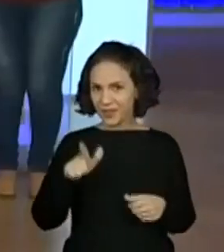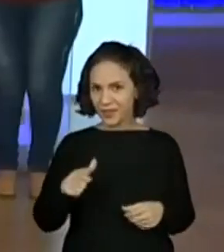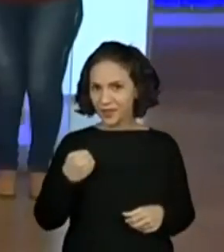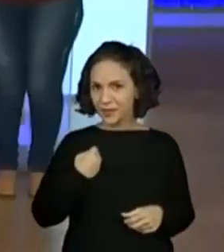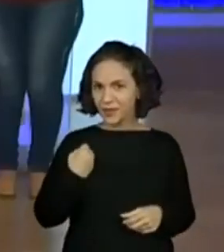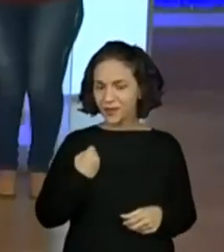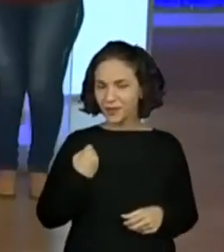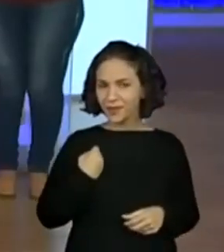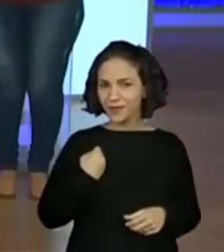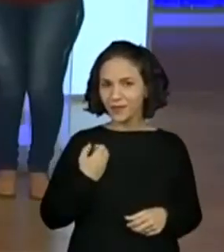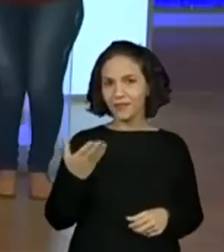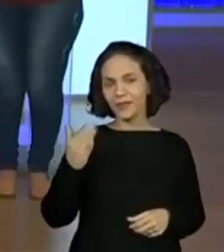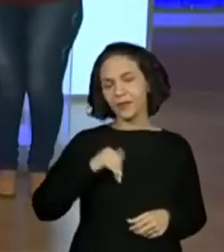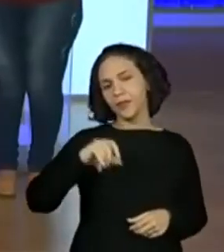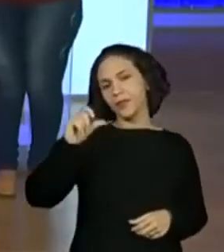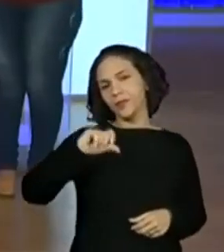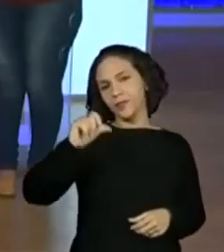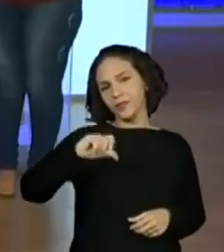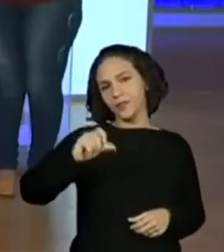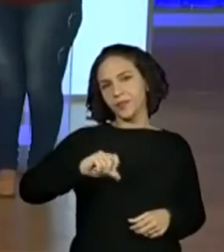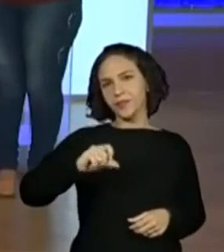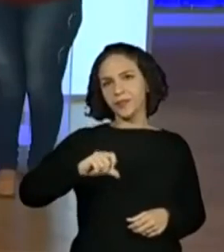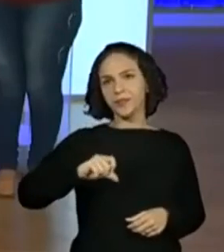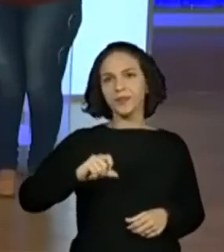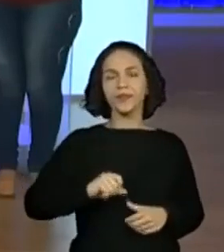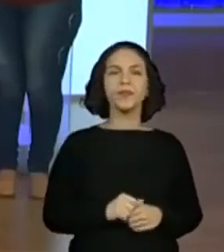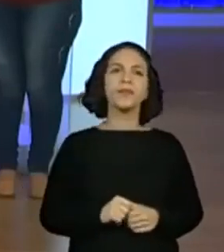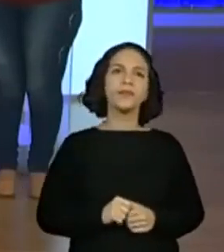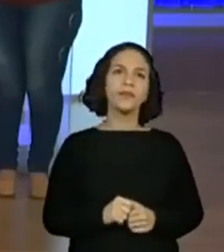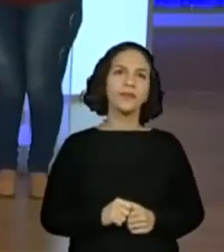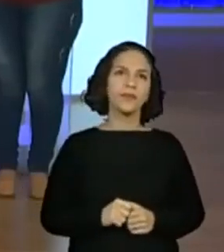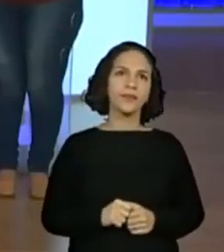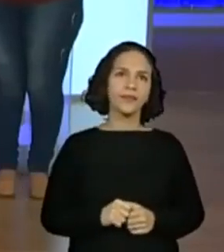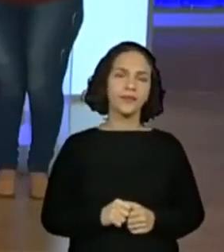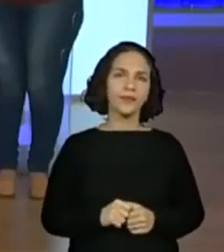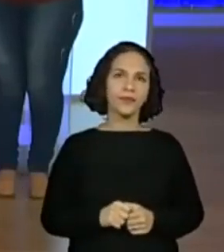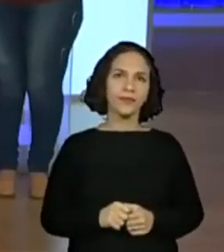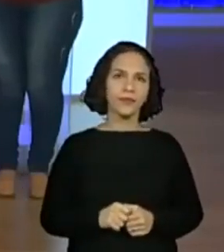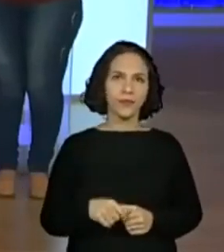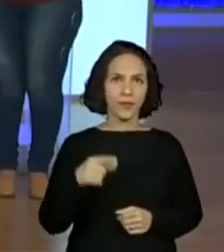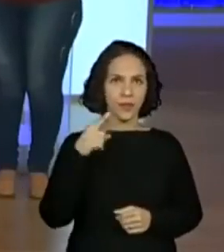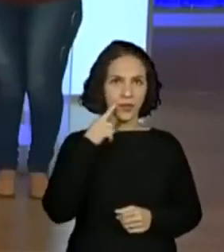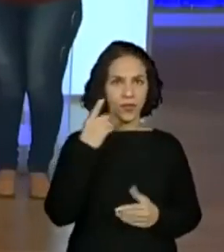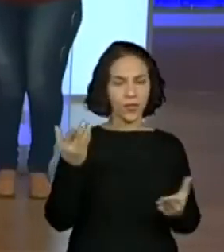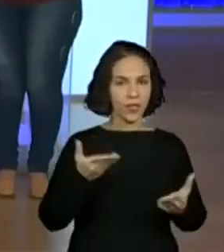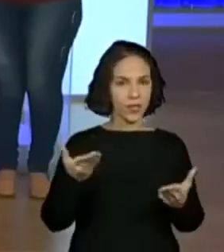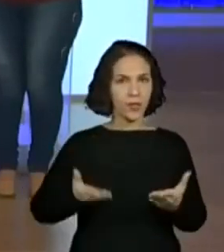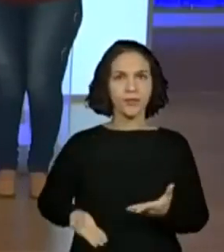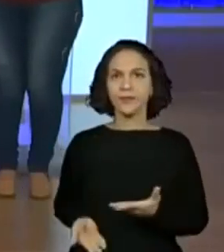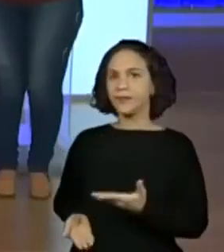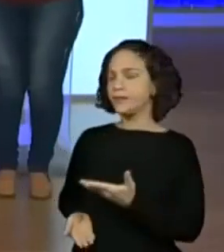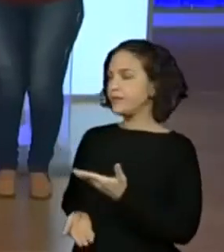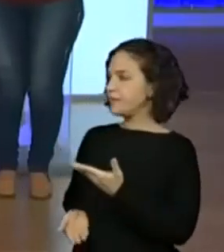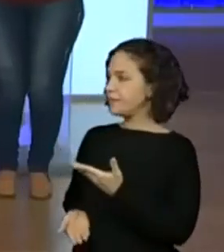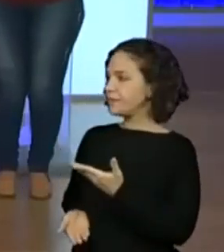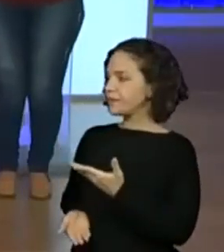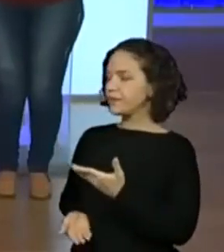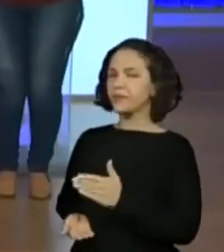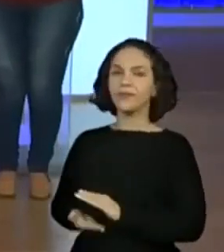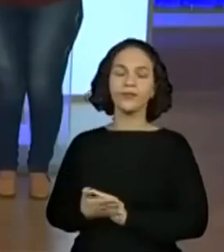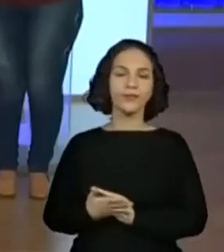o nono número, que a gente vai escrever aqui, ó. Nessa aqui agora, no